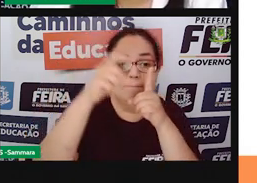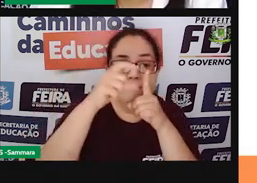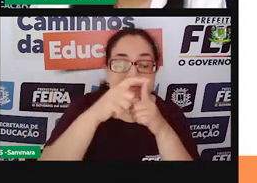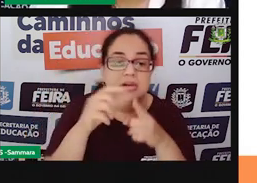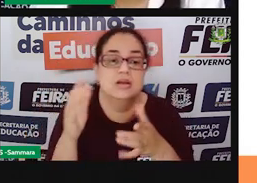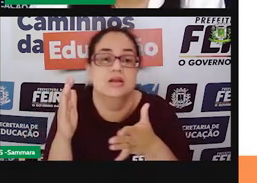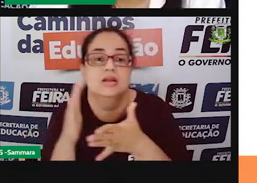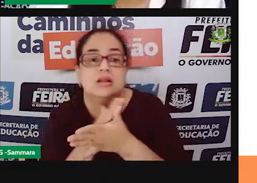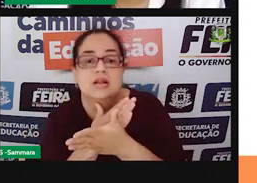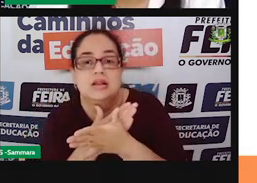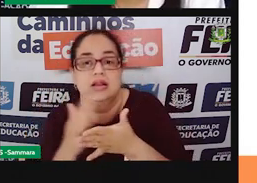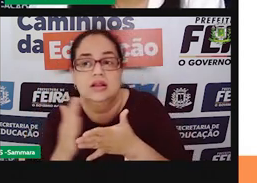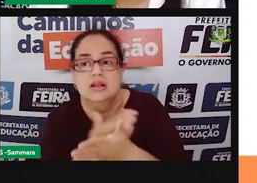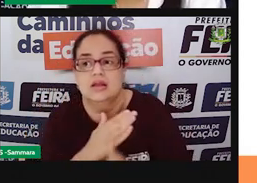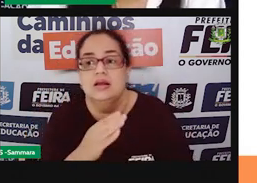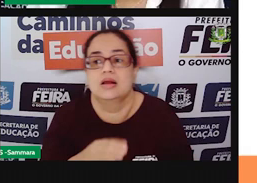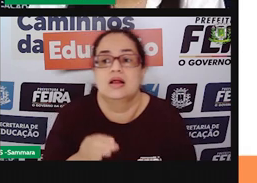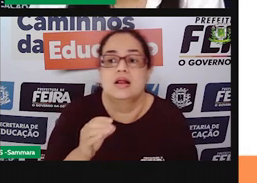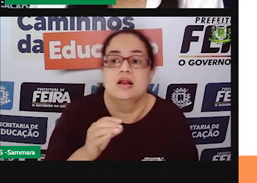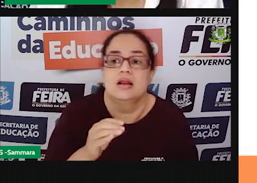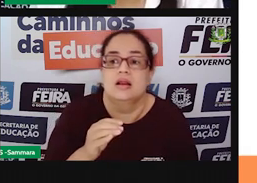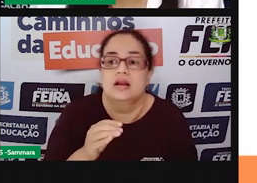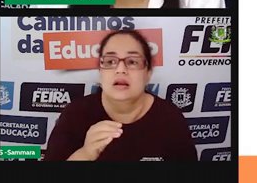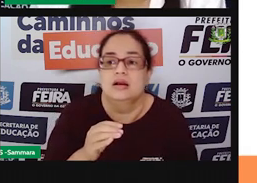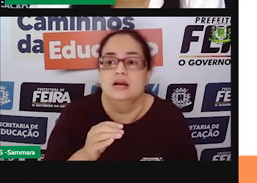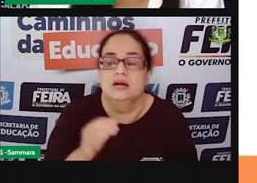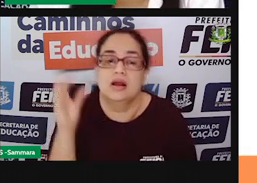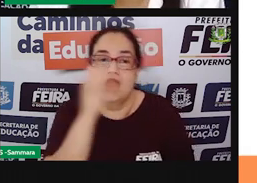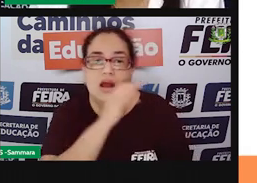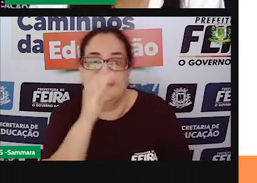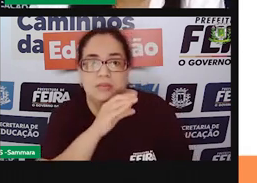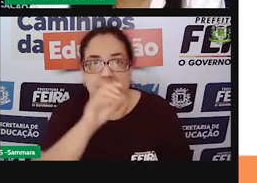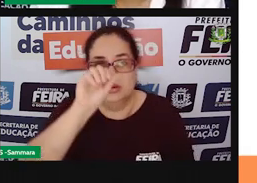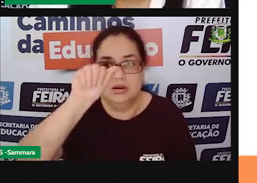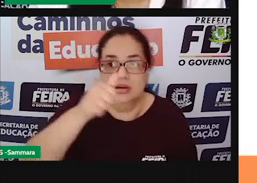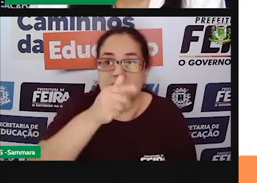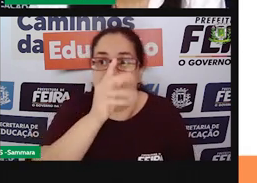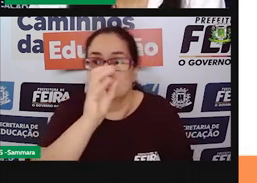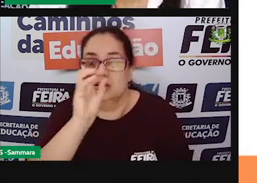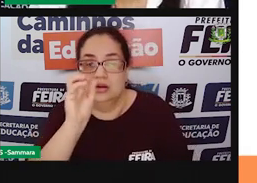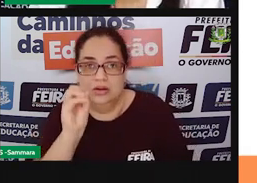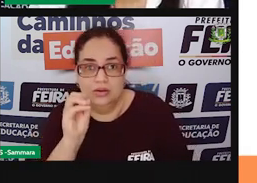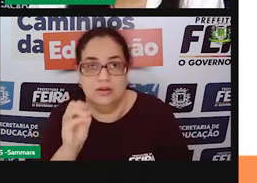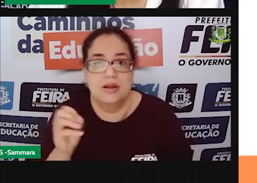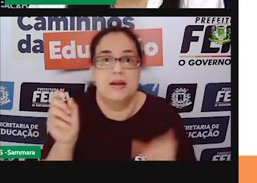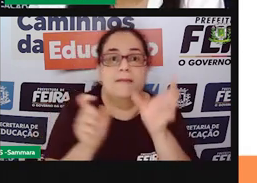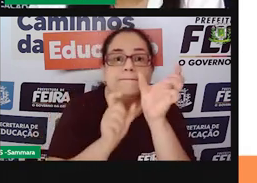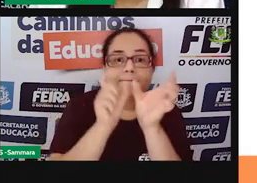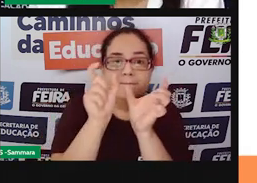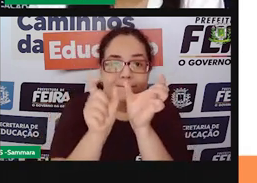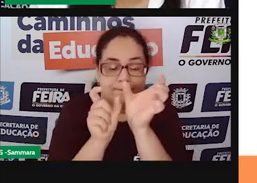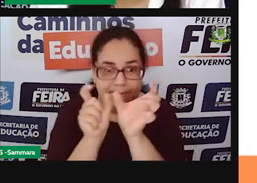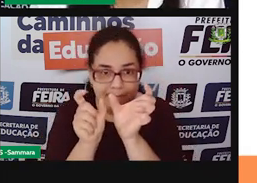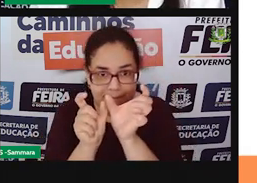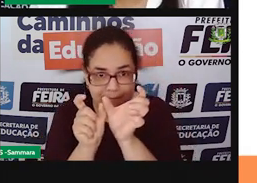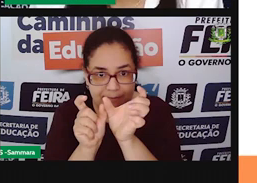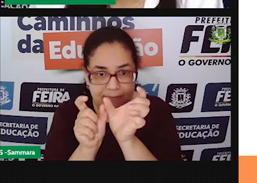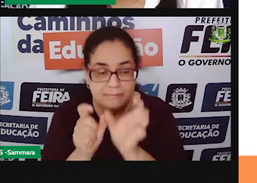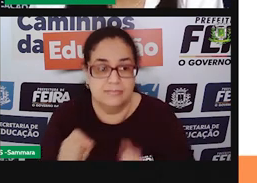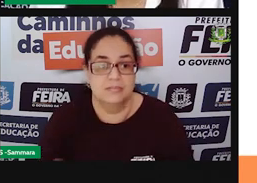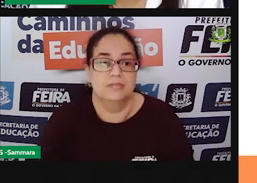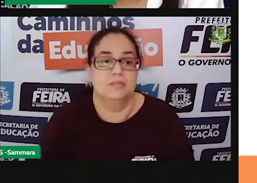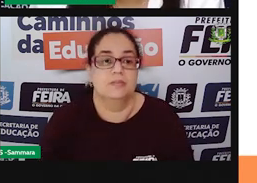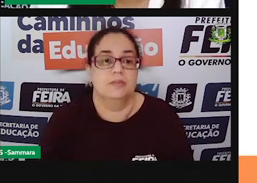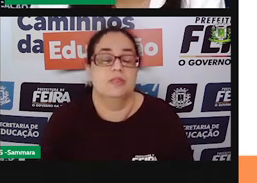gente fala assim muito rápido, ah, eu não consegui identificar se é com an ou com an. Mas falando devagarzinho, a gente vai